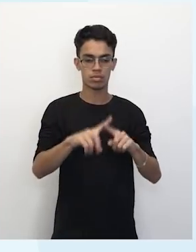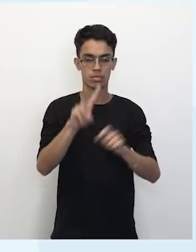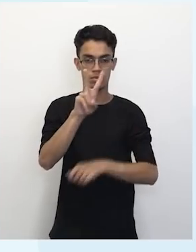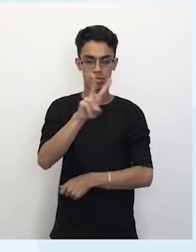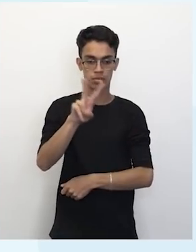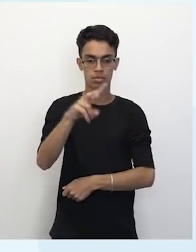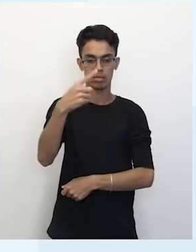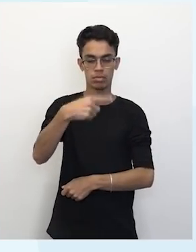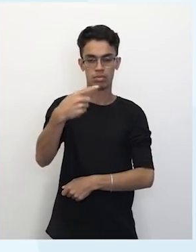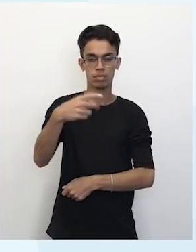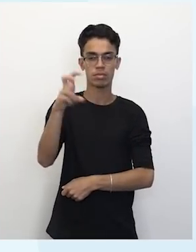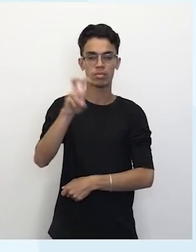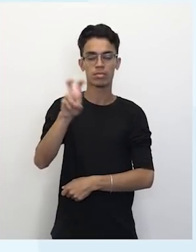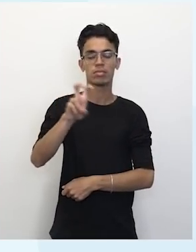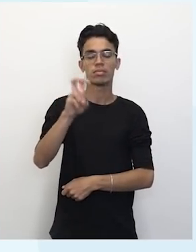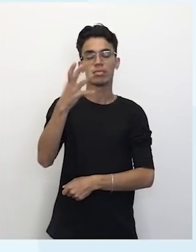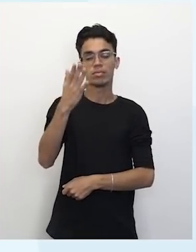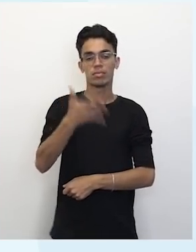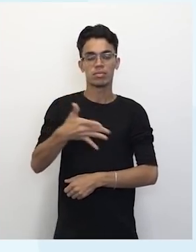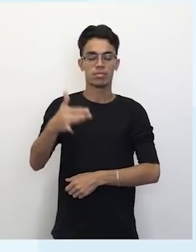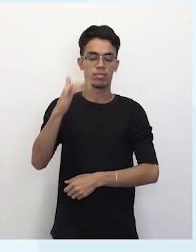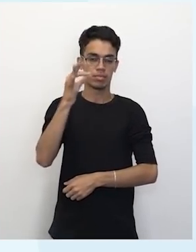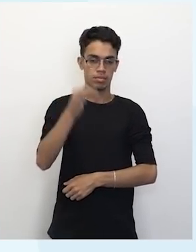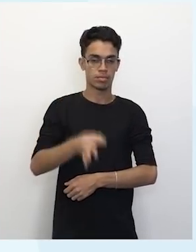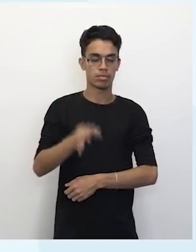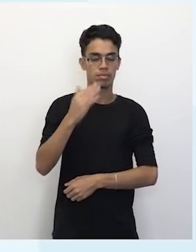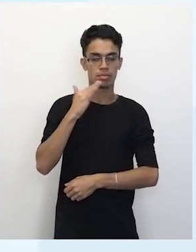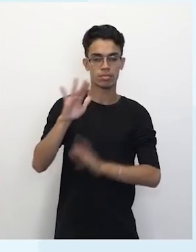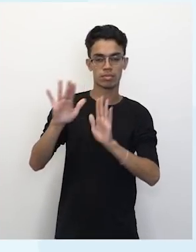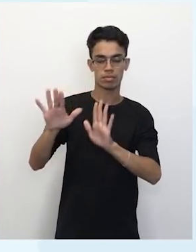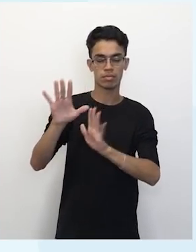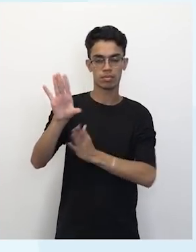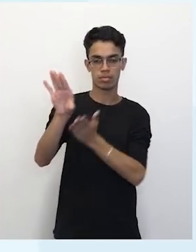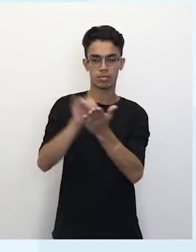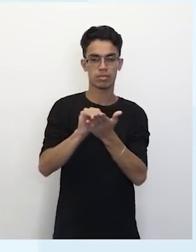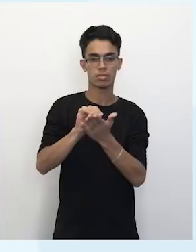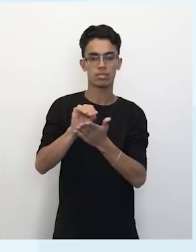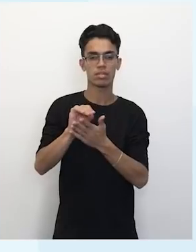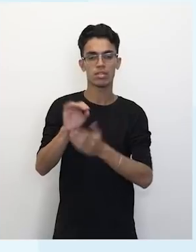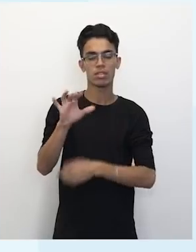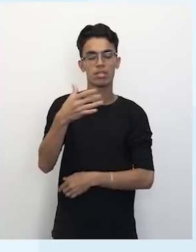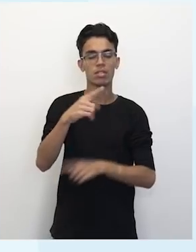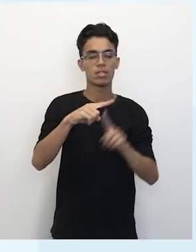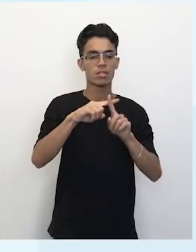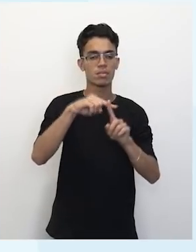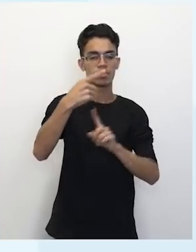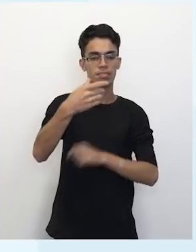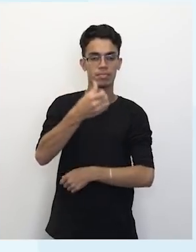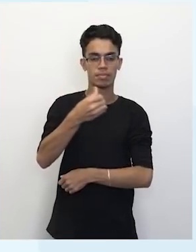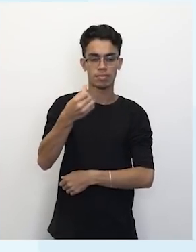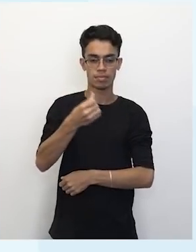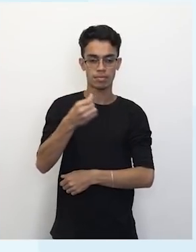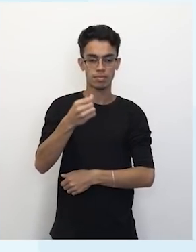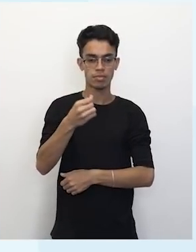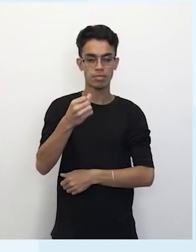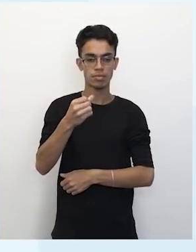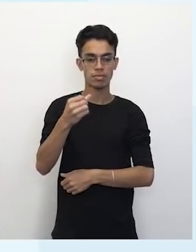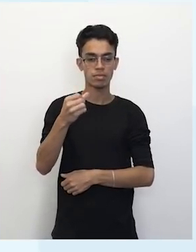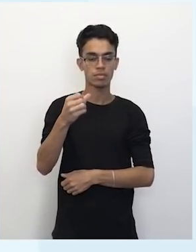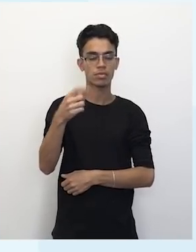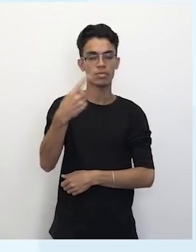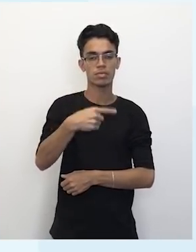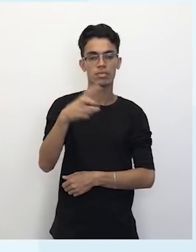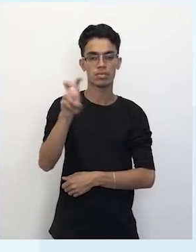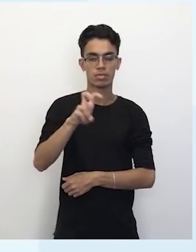já estão em posições certas. Então, não mexe com eles, só copia. Quem é mais 6, ó, vai ficar junto com o menos 5.